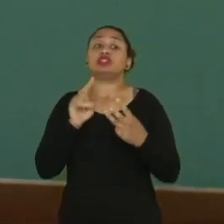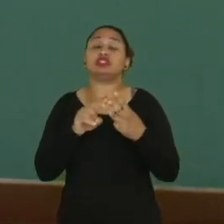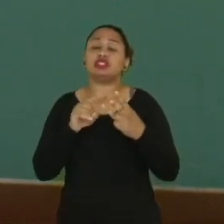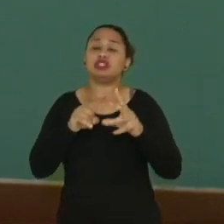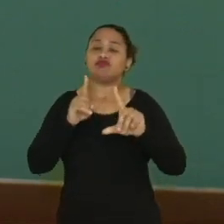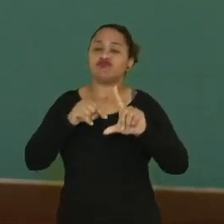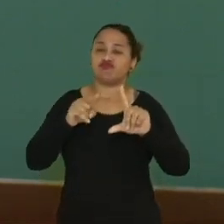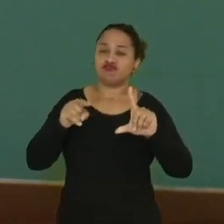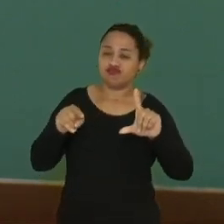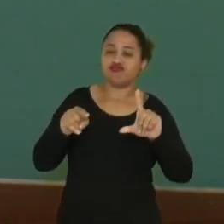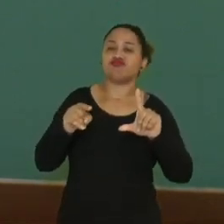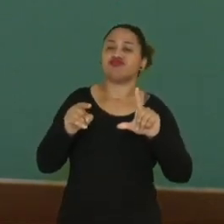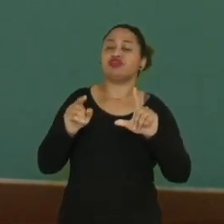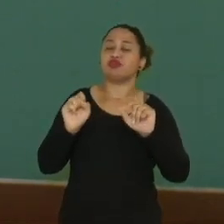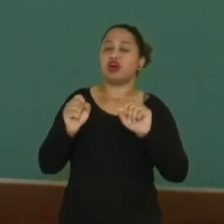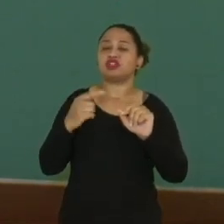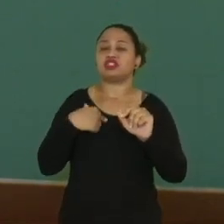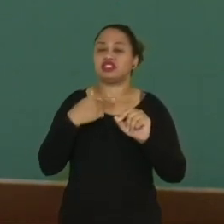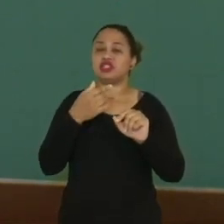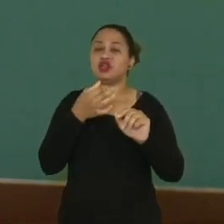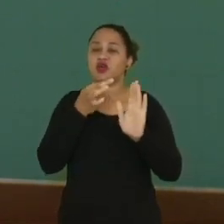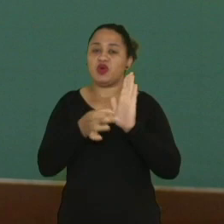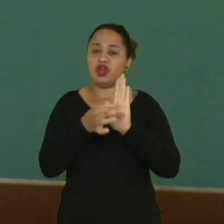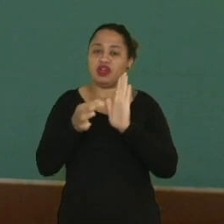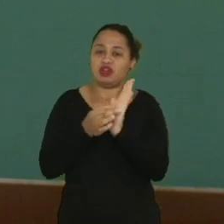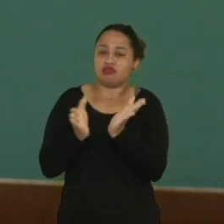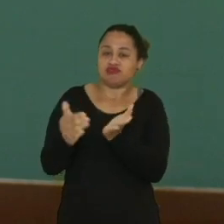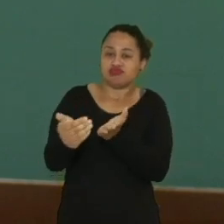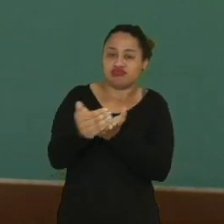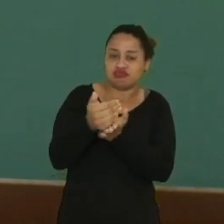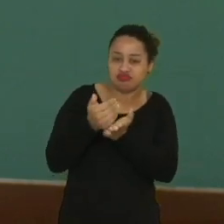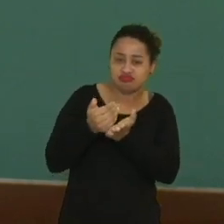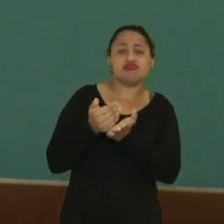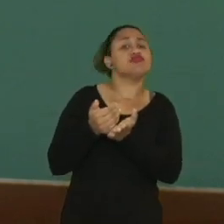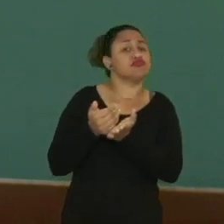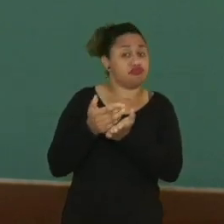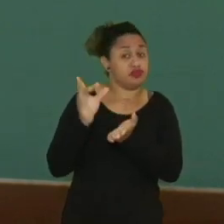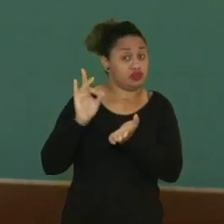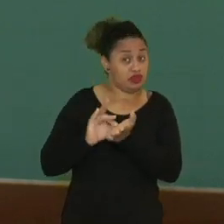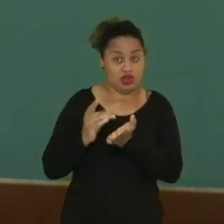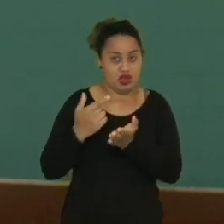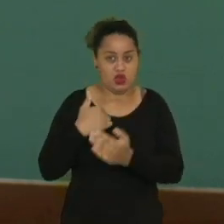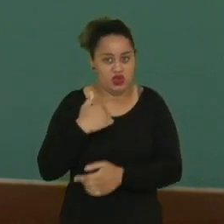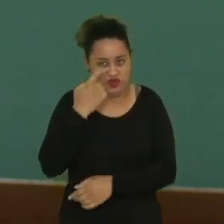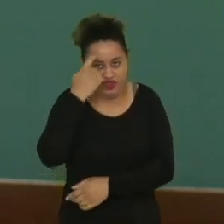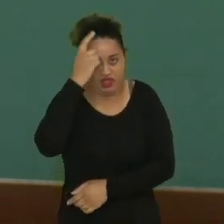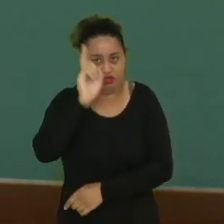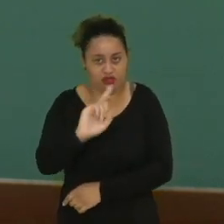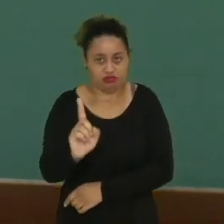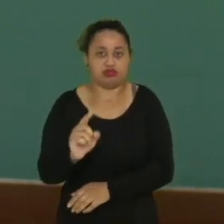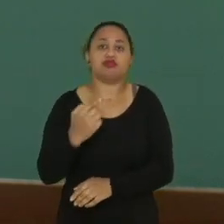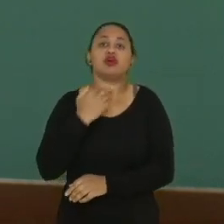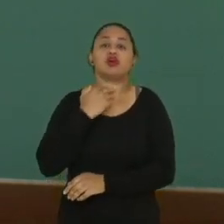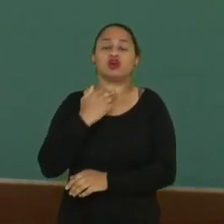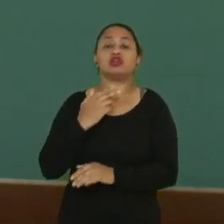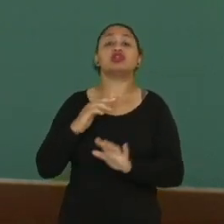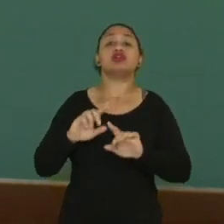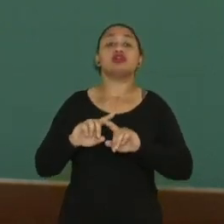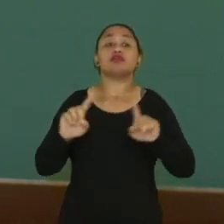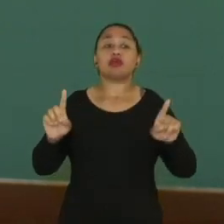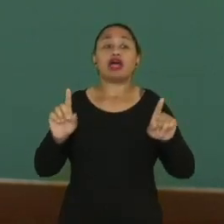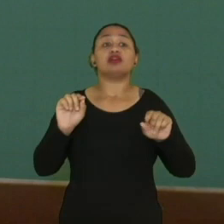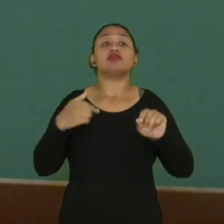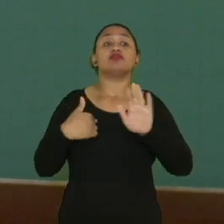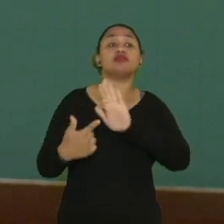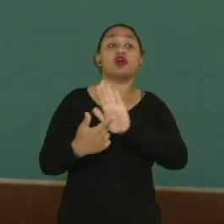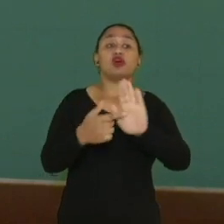dados estatísticos, um argumento estatístico com os dados reais, eu não posso inventar. Não se esqueça de indicar o